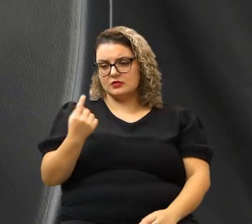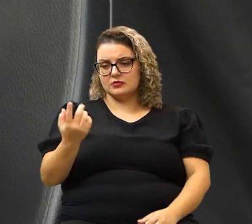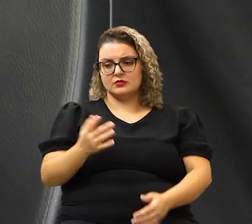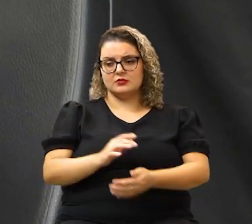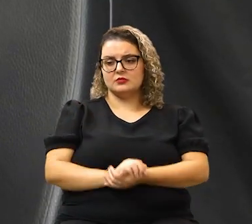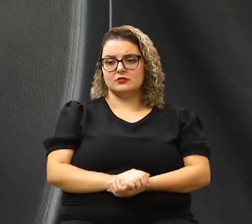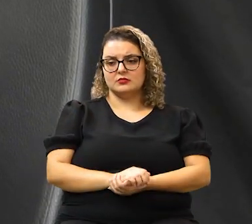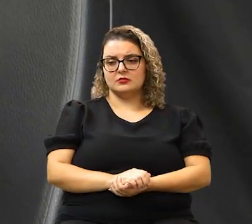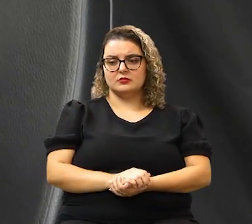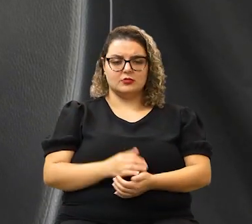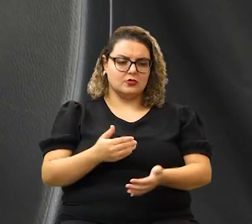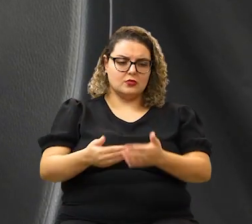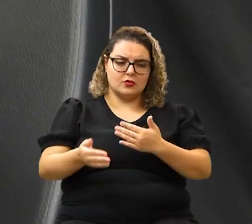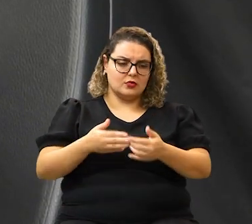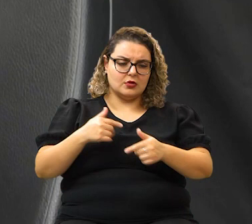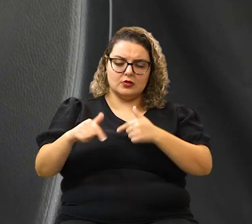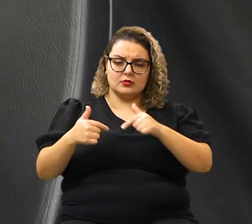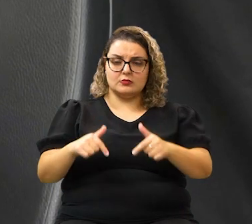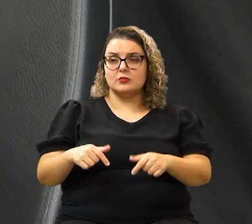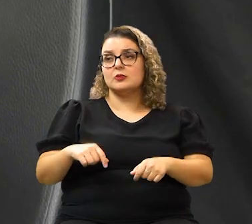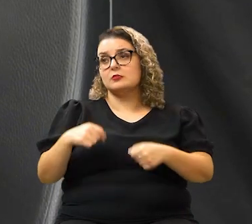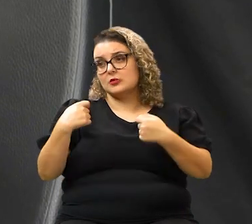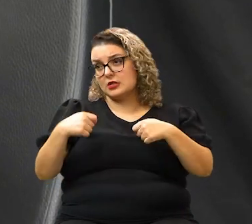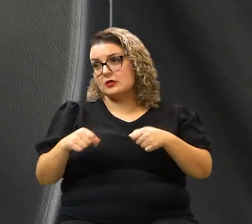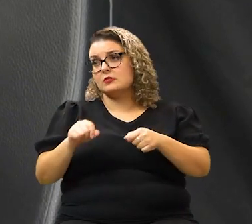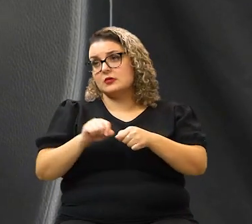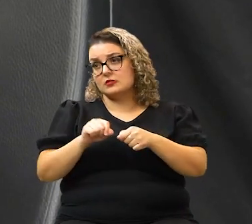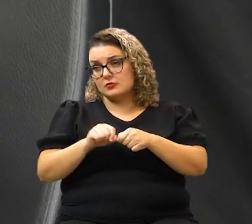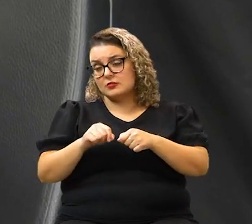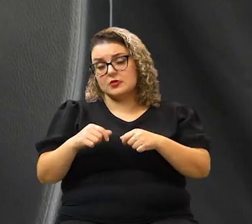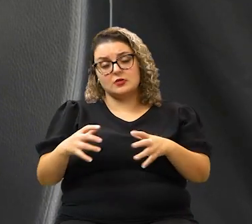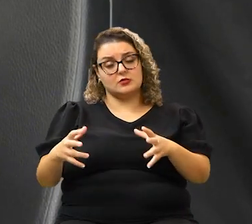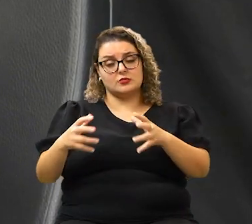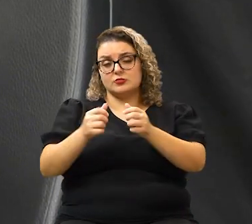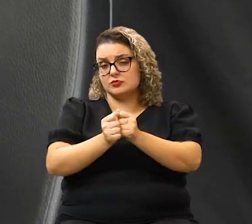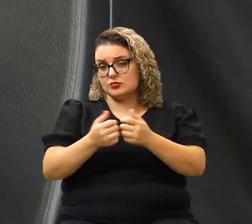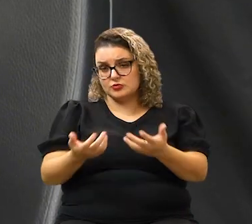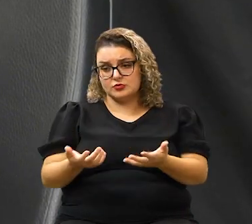que ser um trabalho em equipe, né? Então,